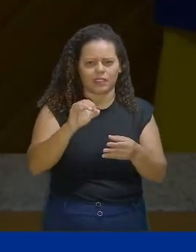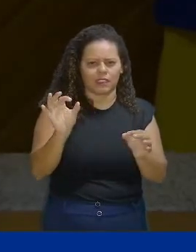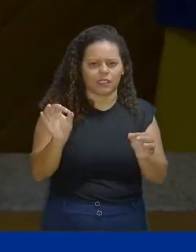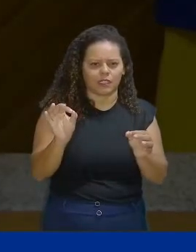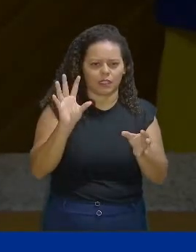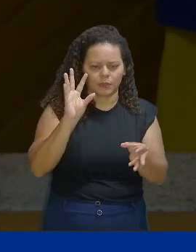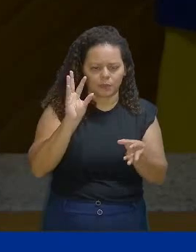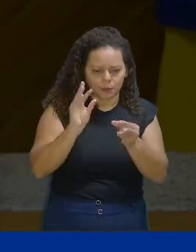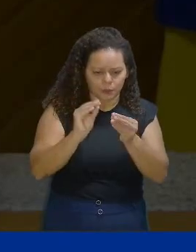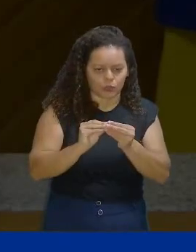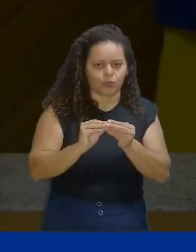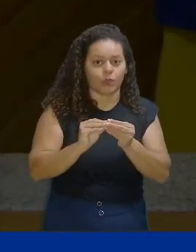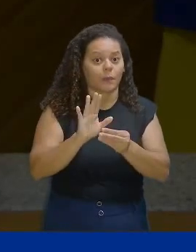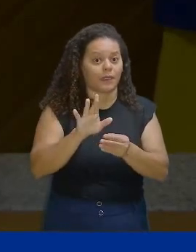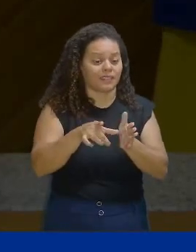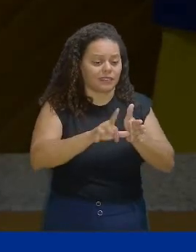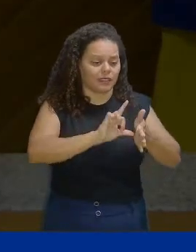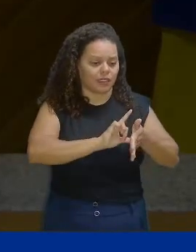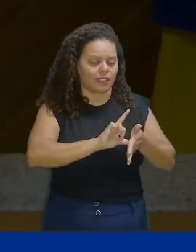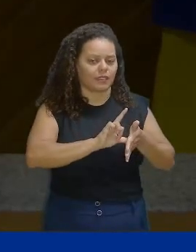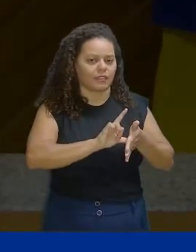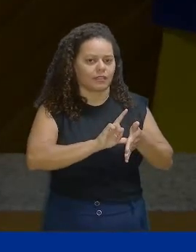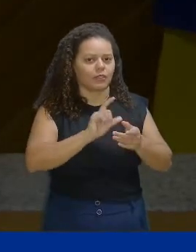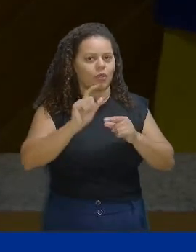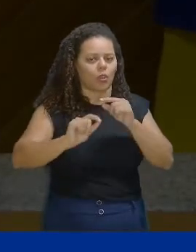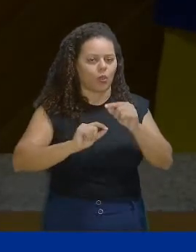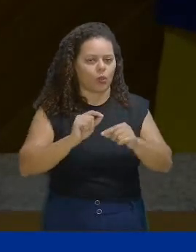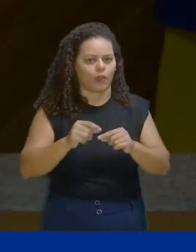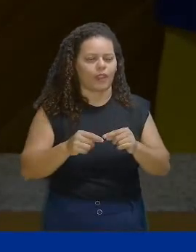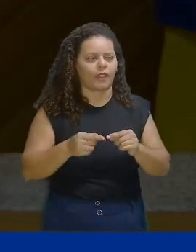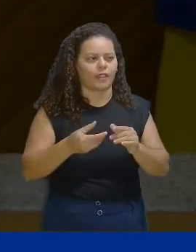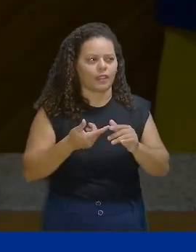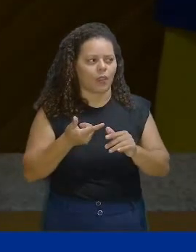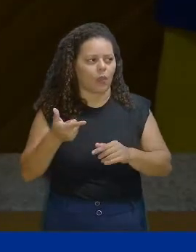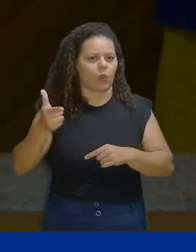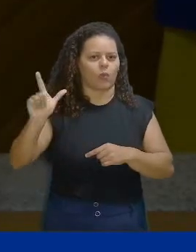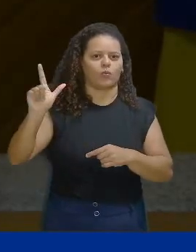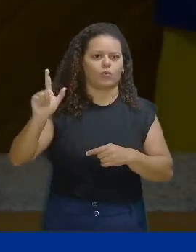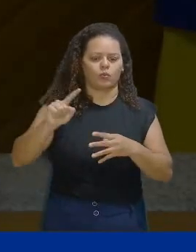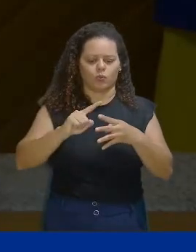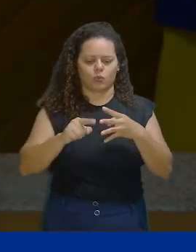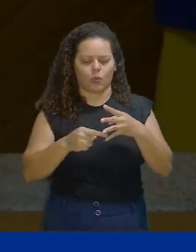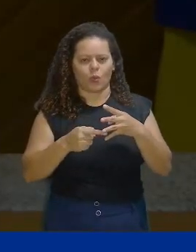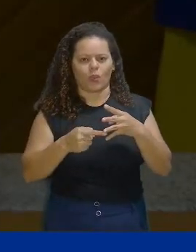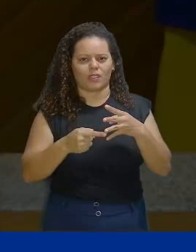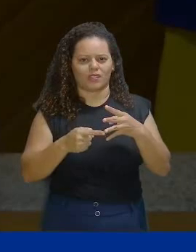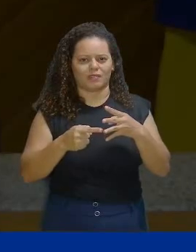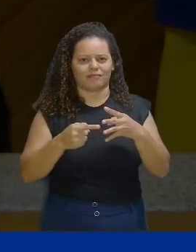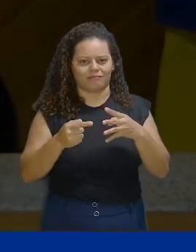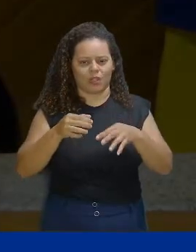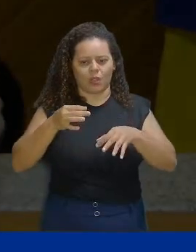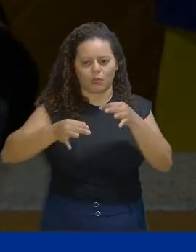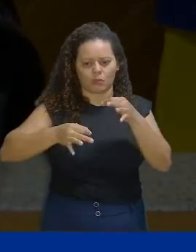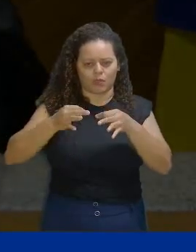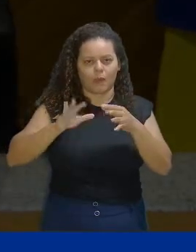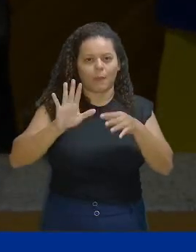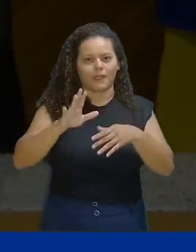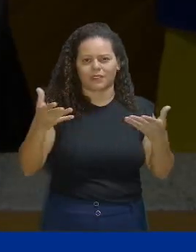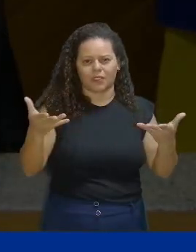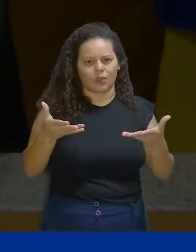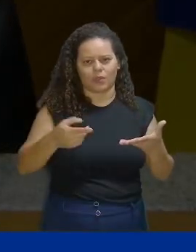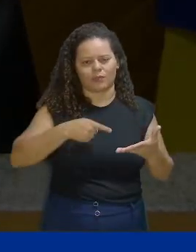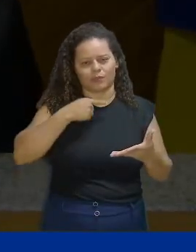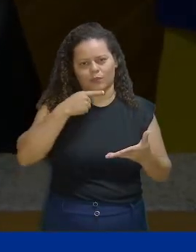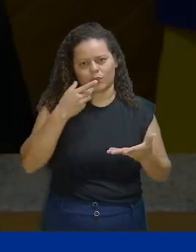antes disso, eu quero dizer que nós tínhamos mais 4 processos para julgar. Não será